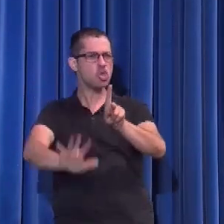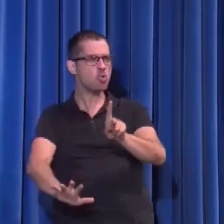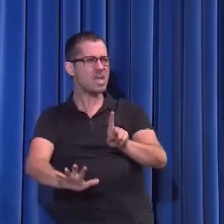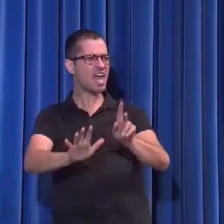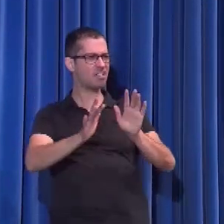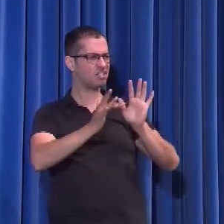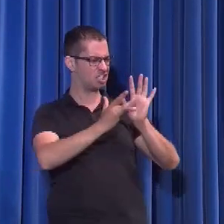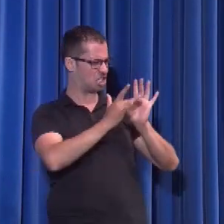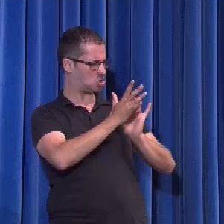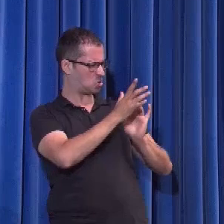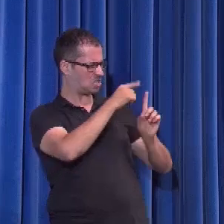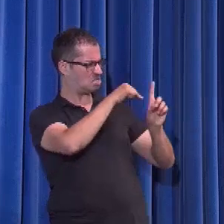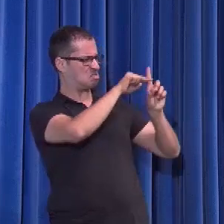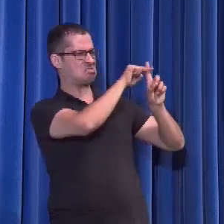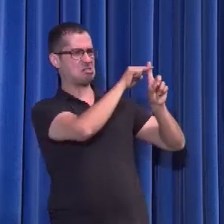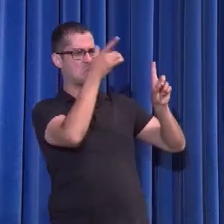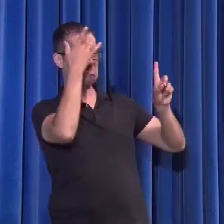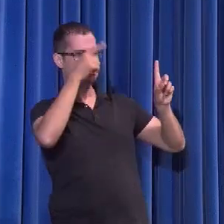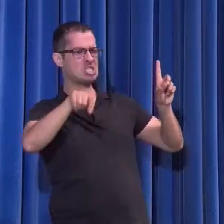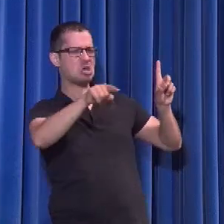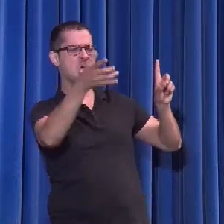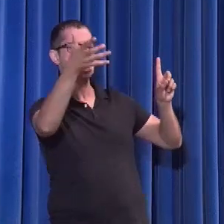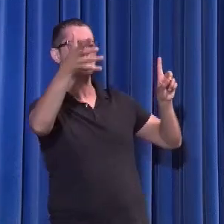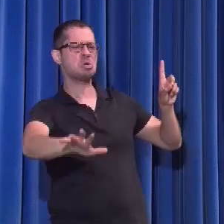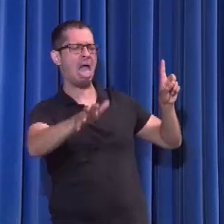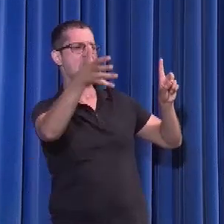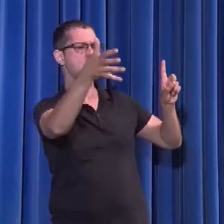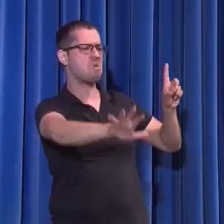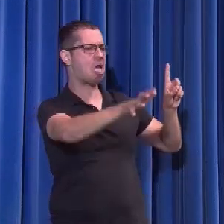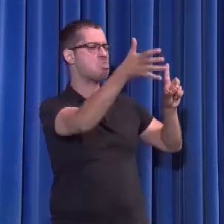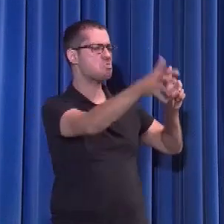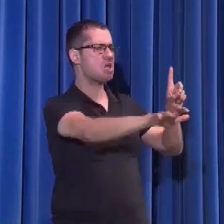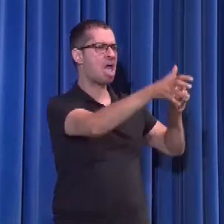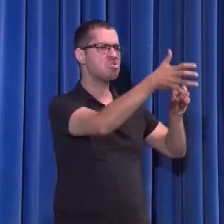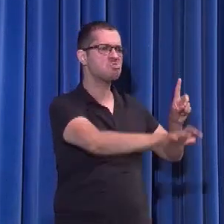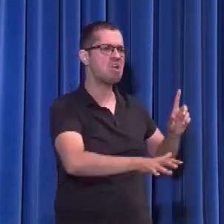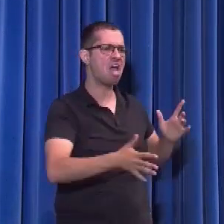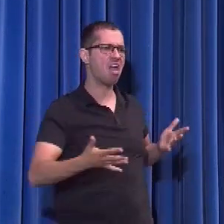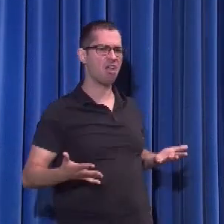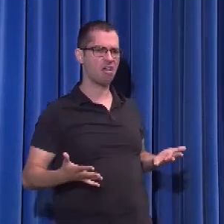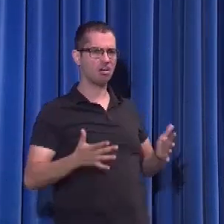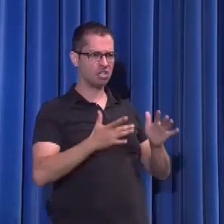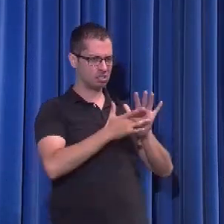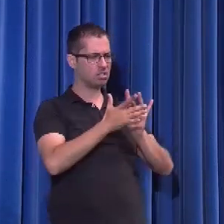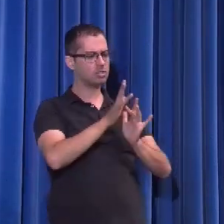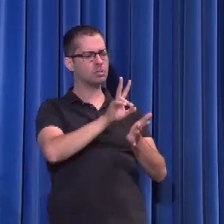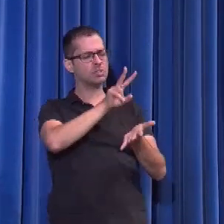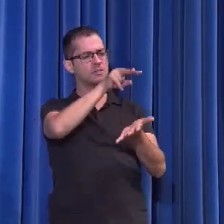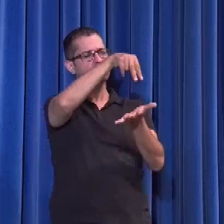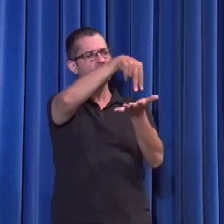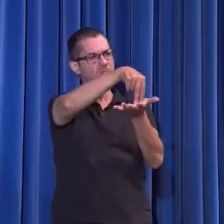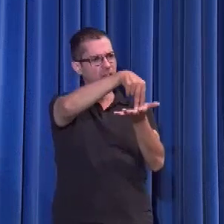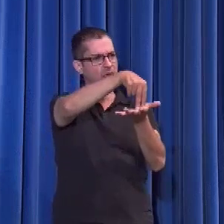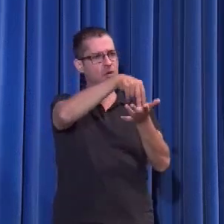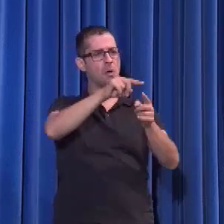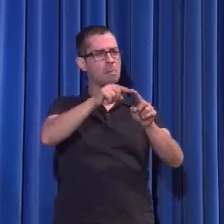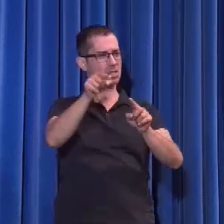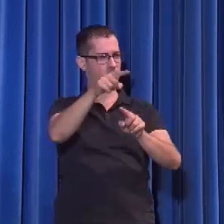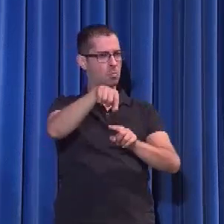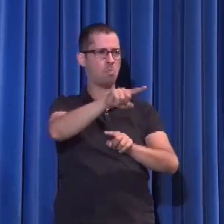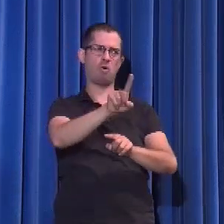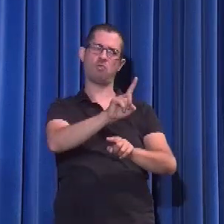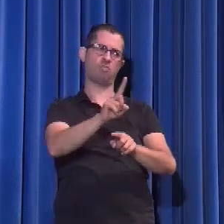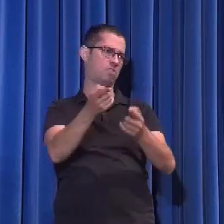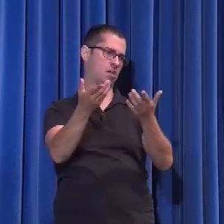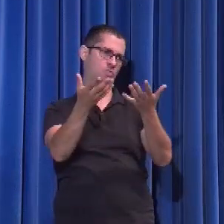eram seus, mas os seus não o receberam. Mas, e esse mas, é para todas